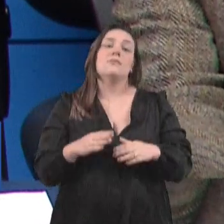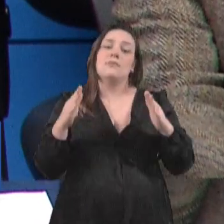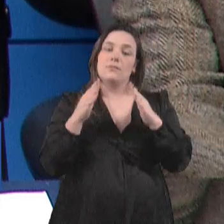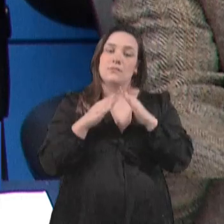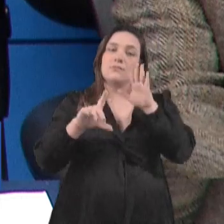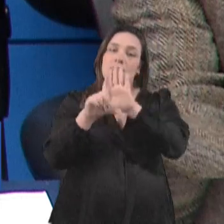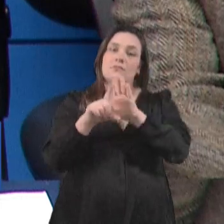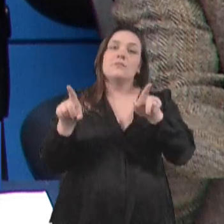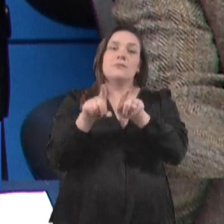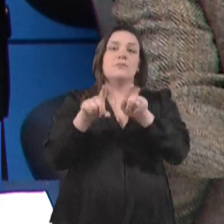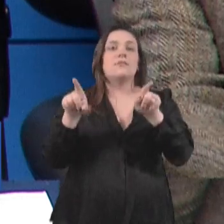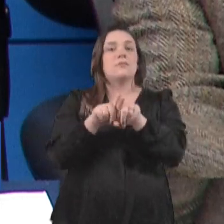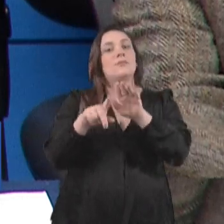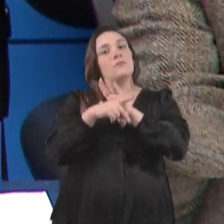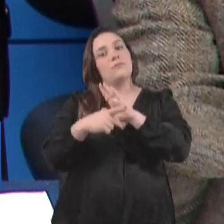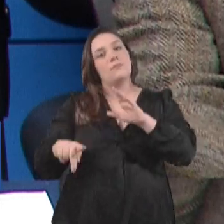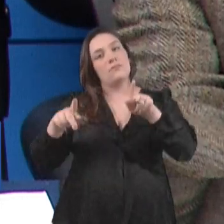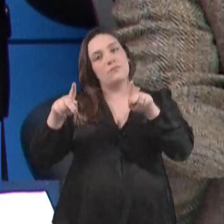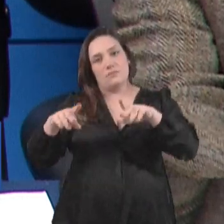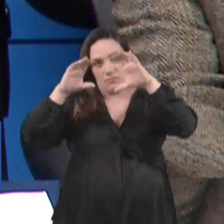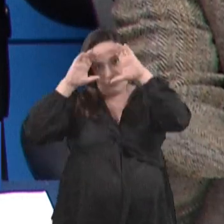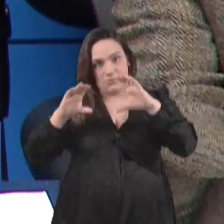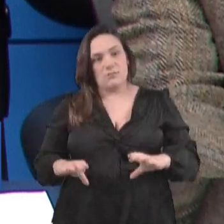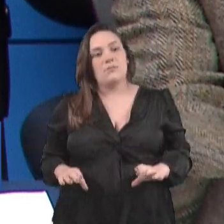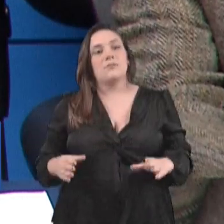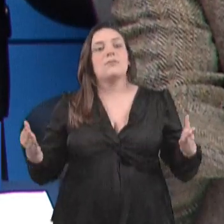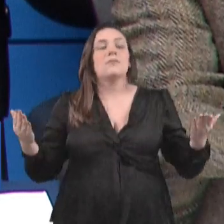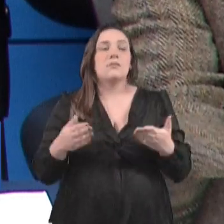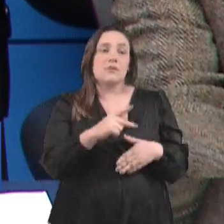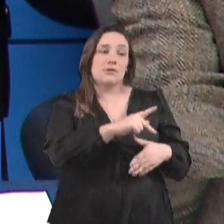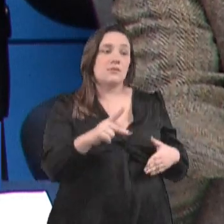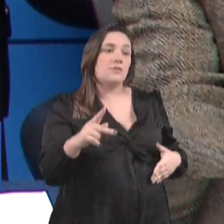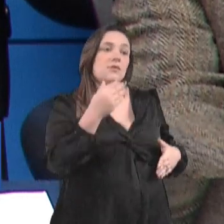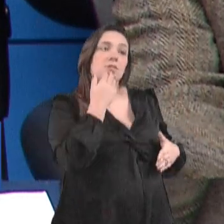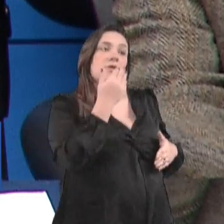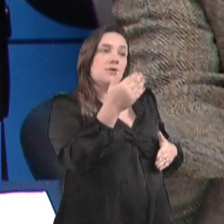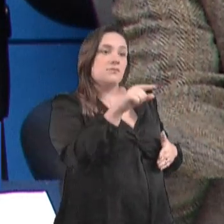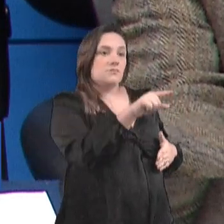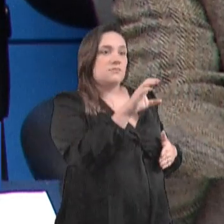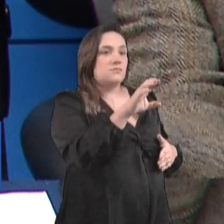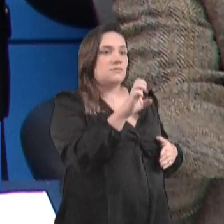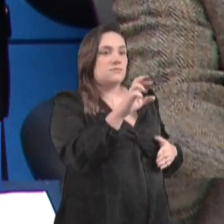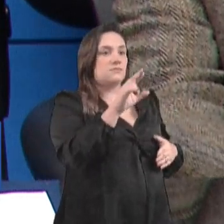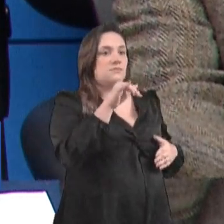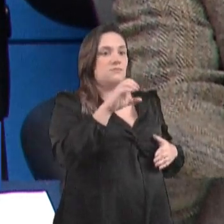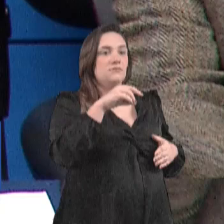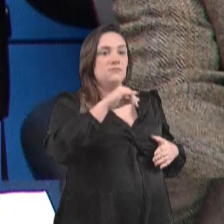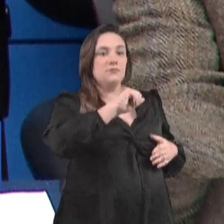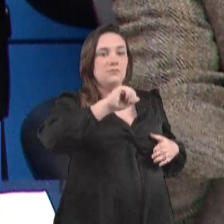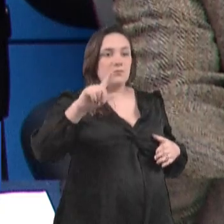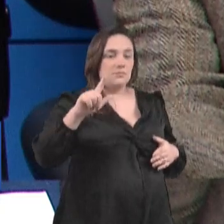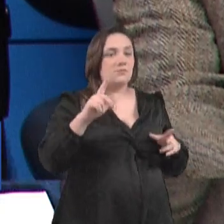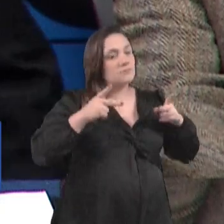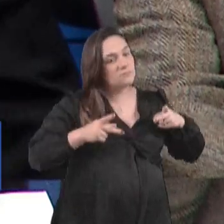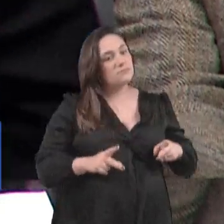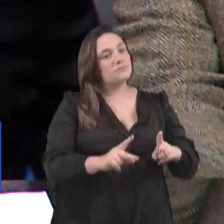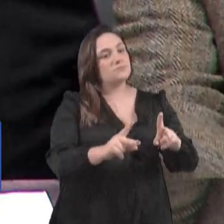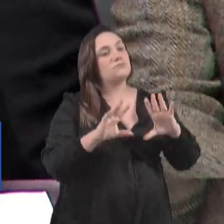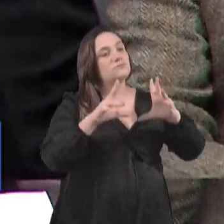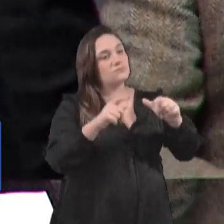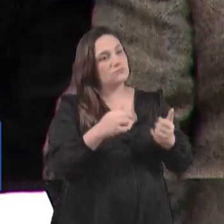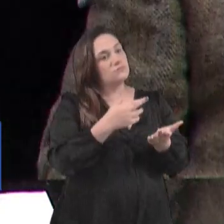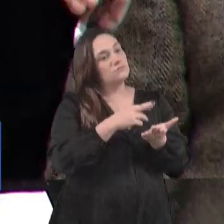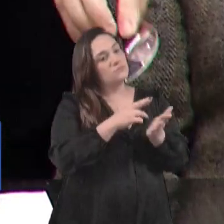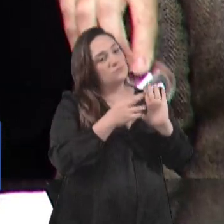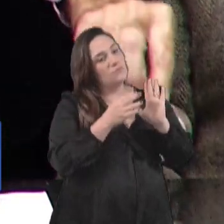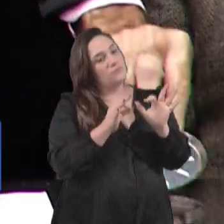de Leis e da Cidadania. Esta presidência solicita ao cerimonial que prossiga com as formalidades programadas